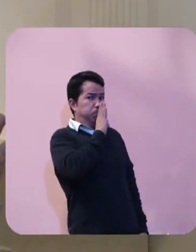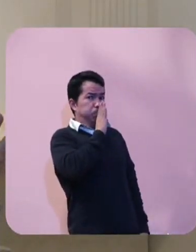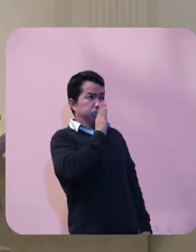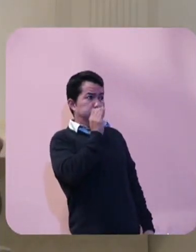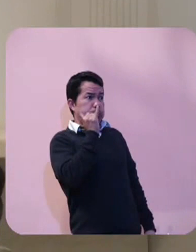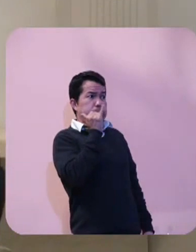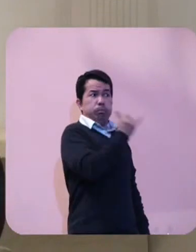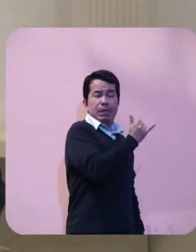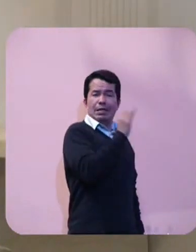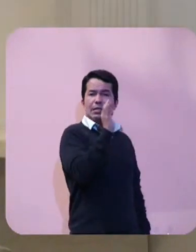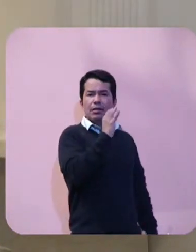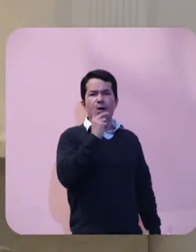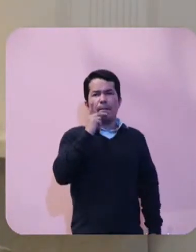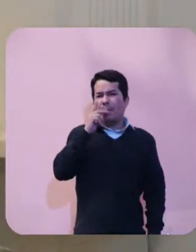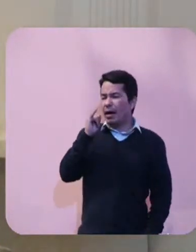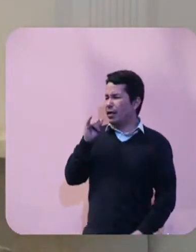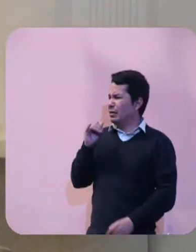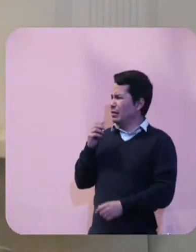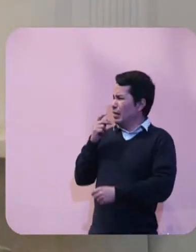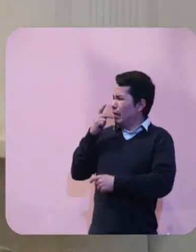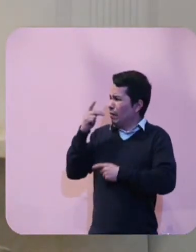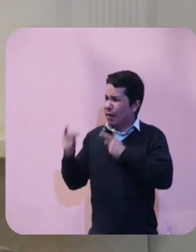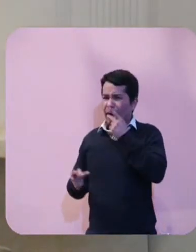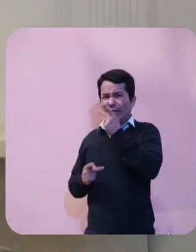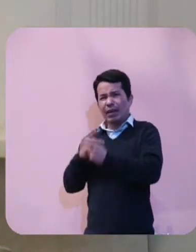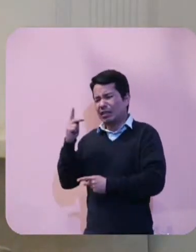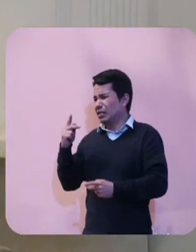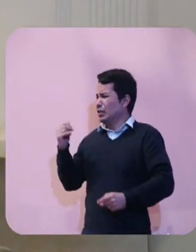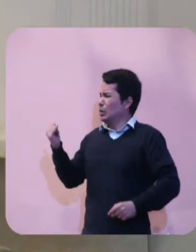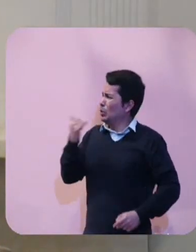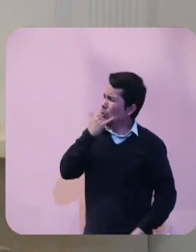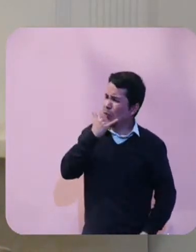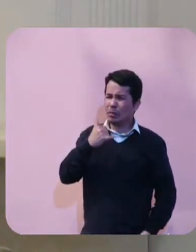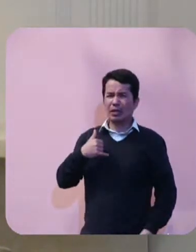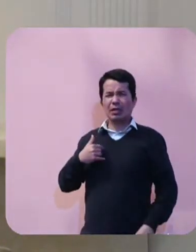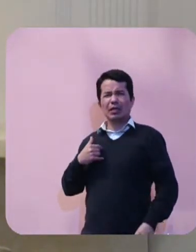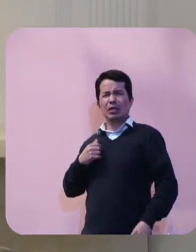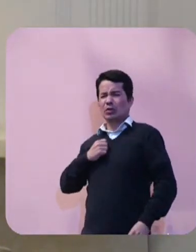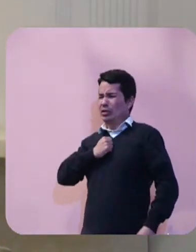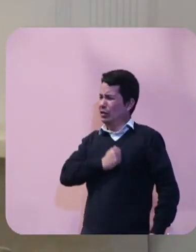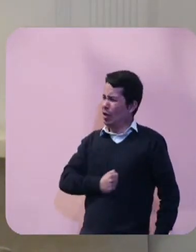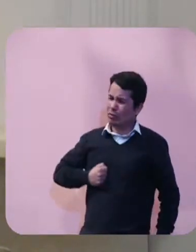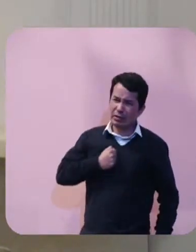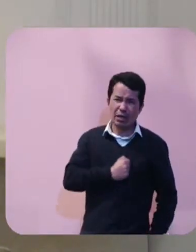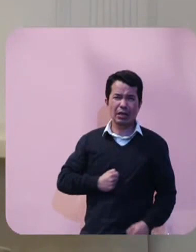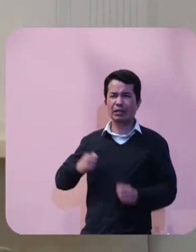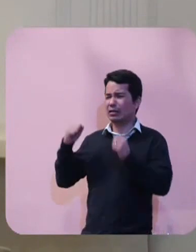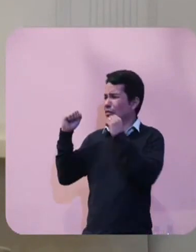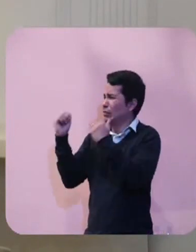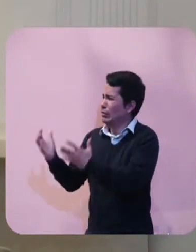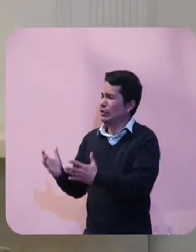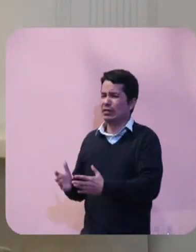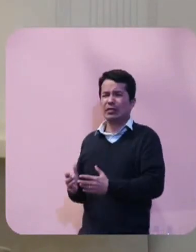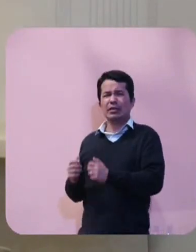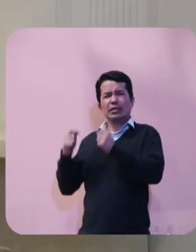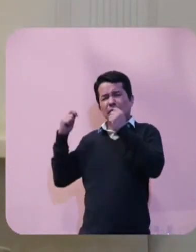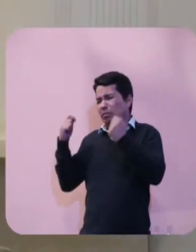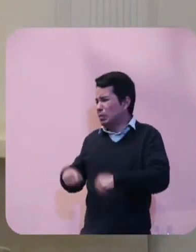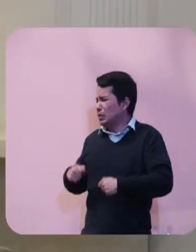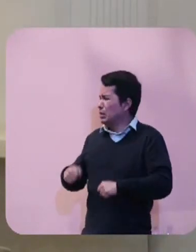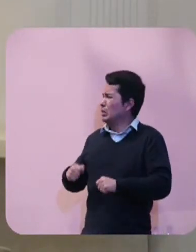calado. E o pai começou a falar que sentia a falta do seu filho, que desejava